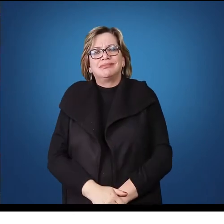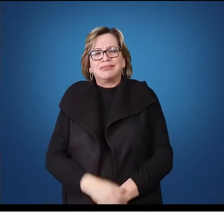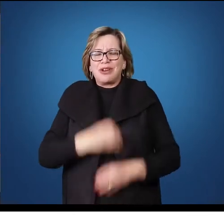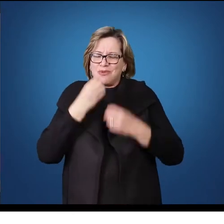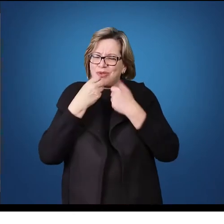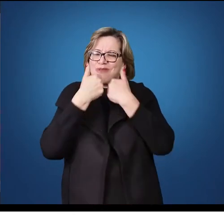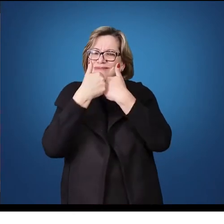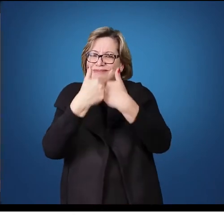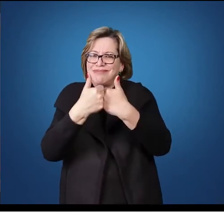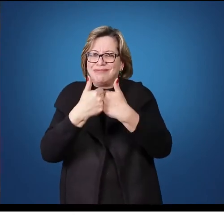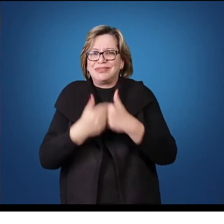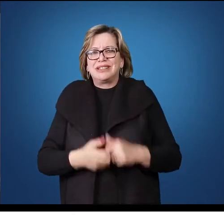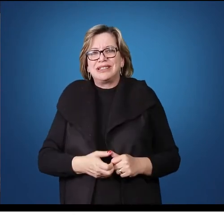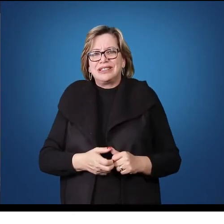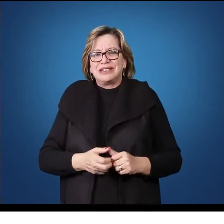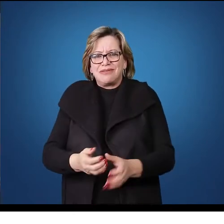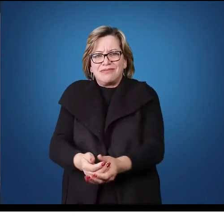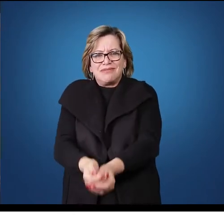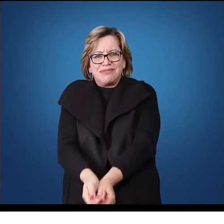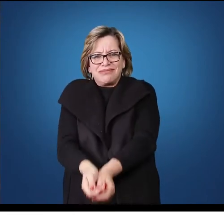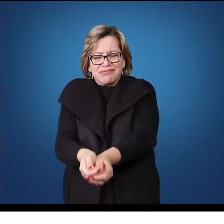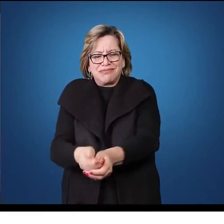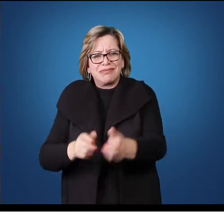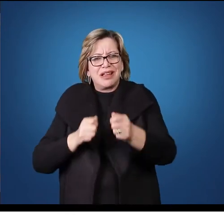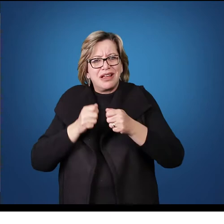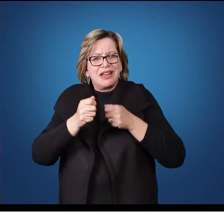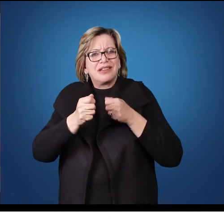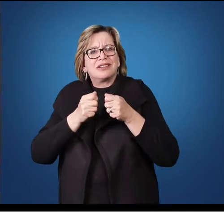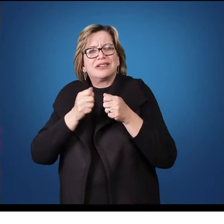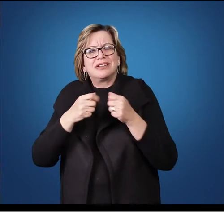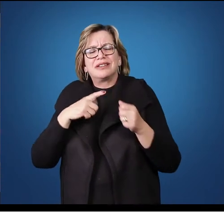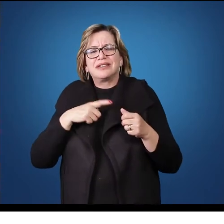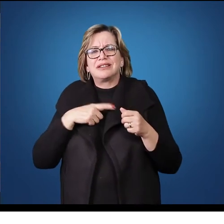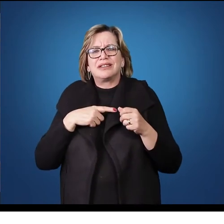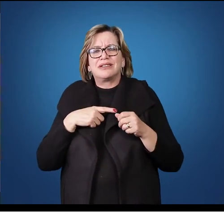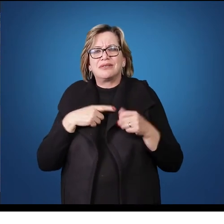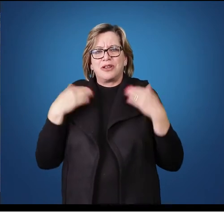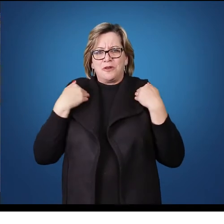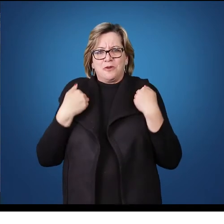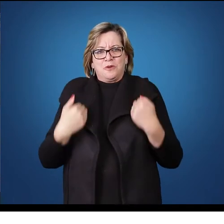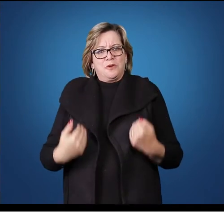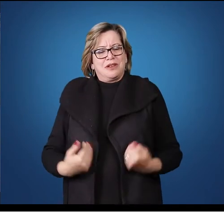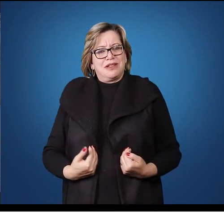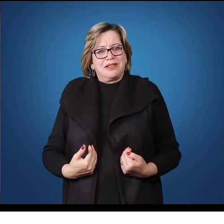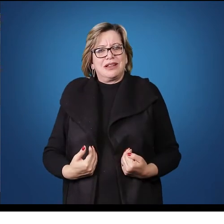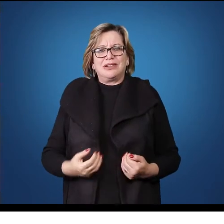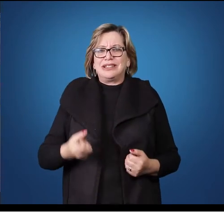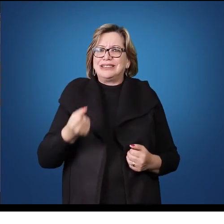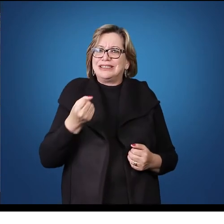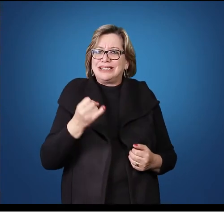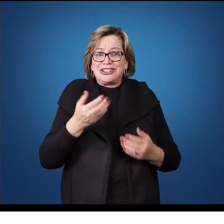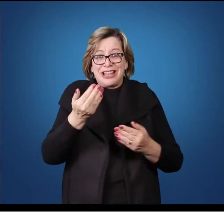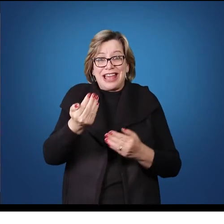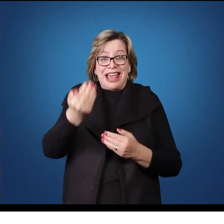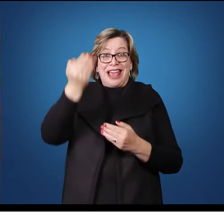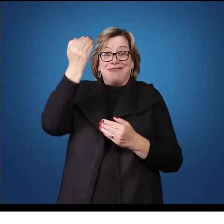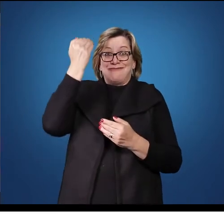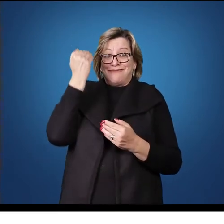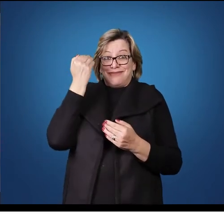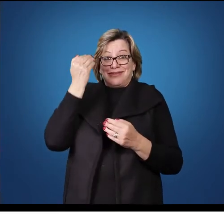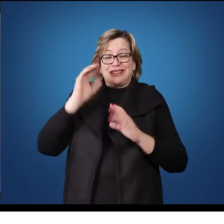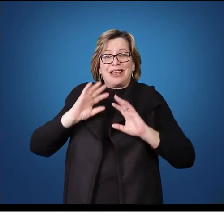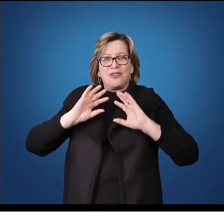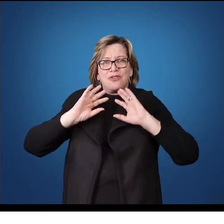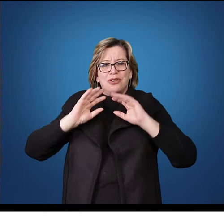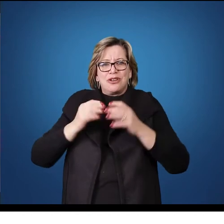Ótimo, excelente. Então, numa manchete de controle, a gente mantém o tronco ereto. Agora, se a gente estiver no fundo da quadra e quiser fazer um